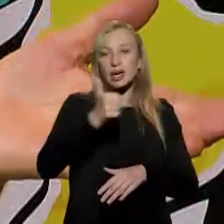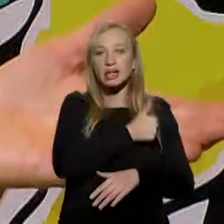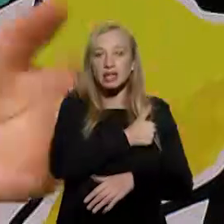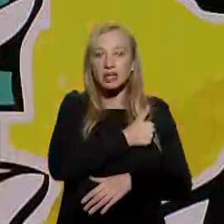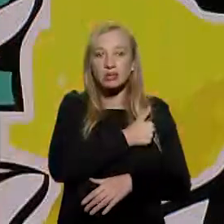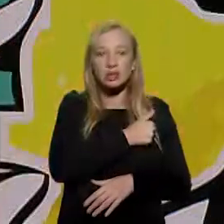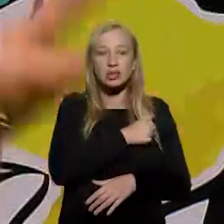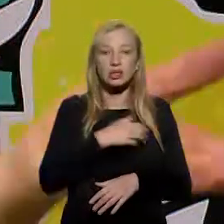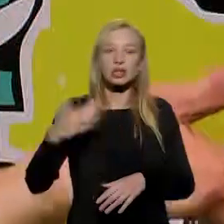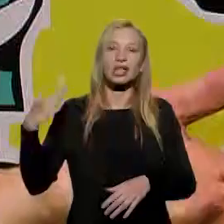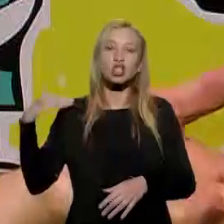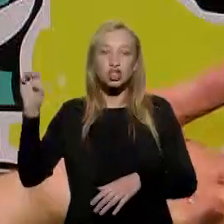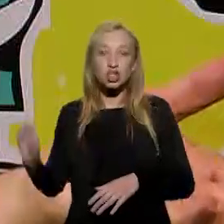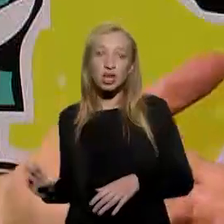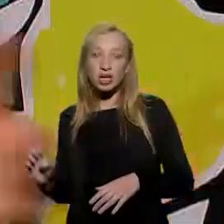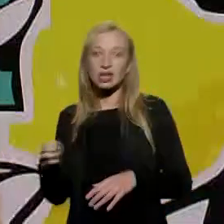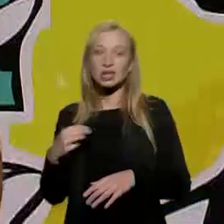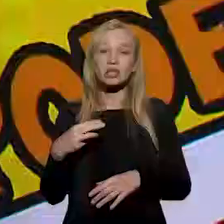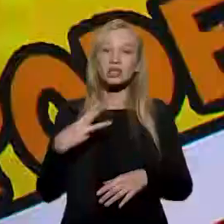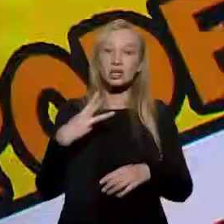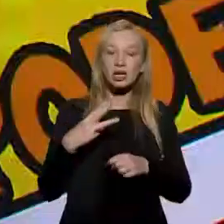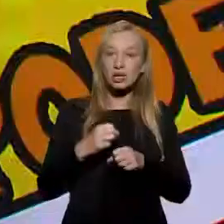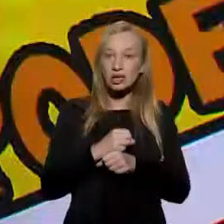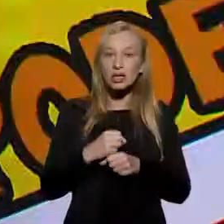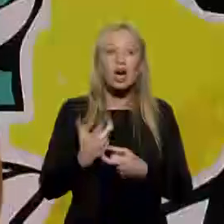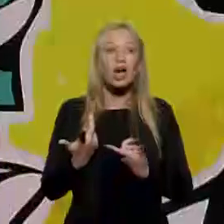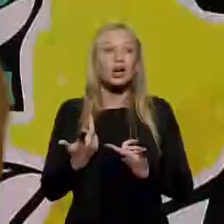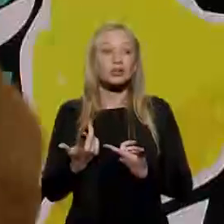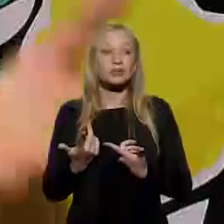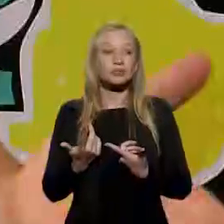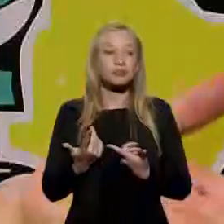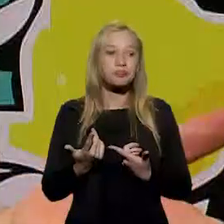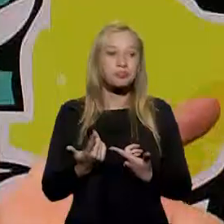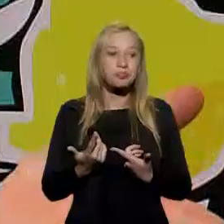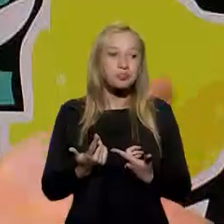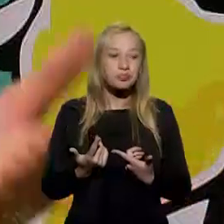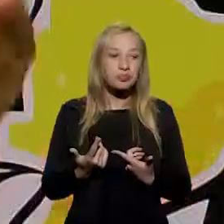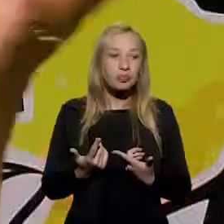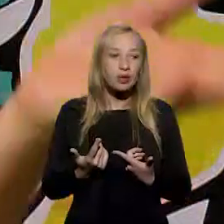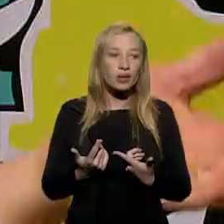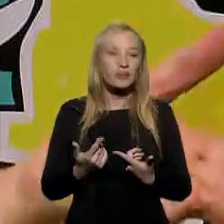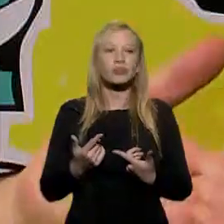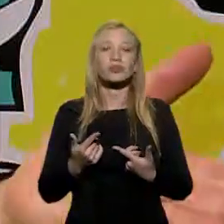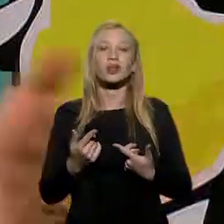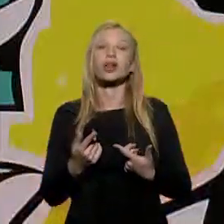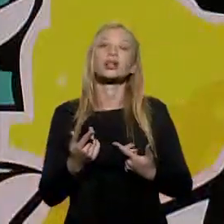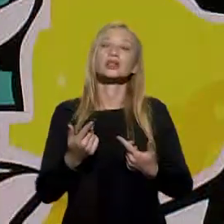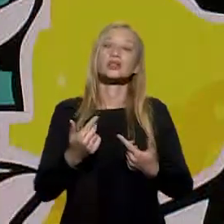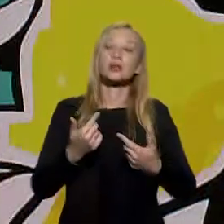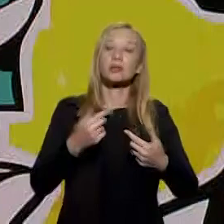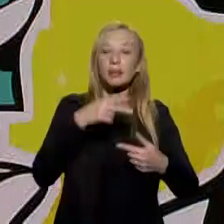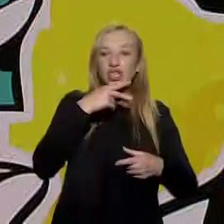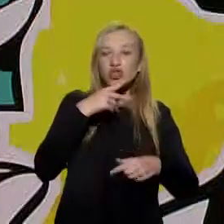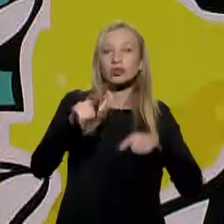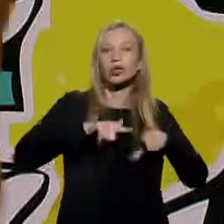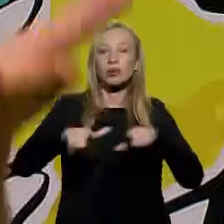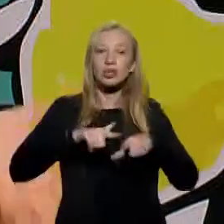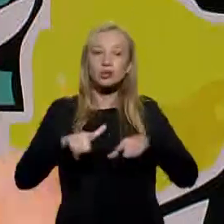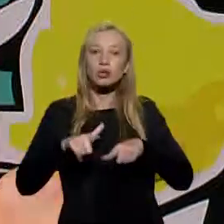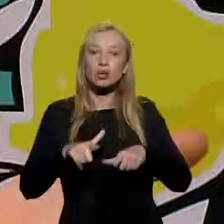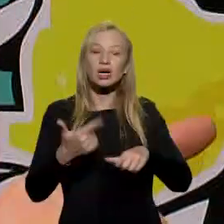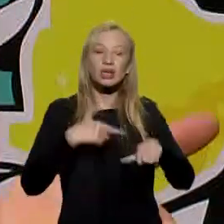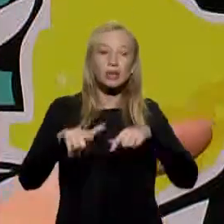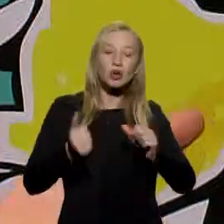ao longo de três décadas ela foi a mulher que botou a primeira primeira bandeira do partido dos trabalhadores trabalhou efetivamente